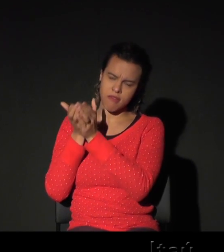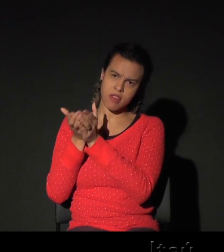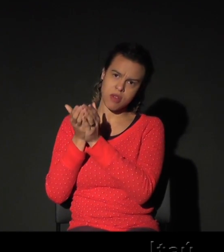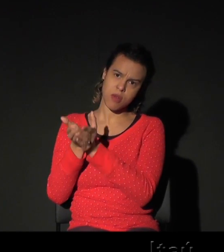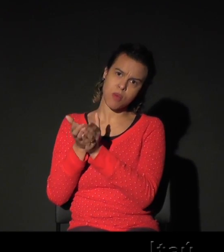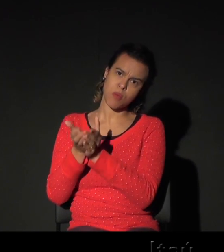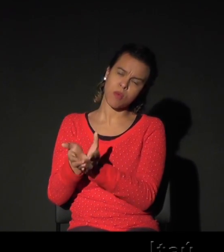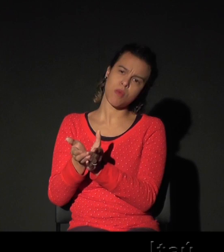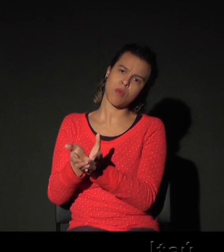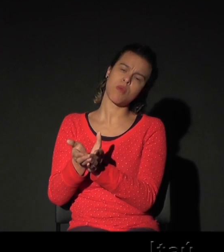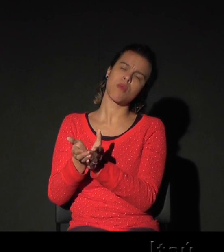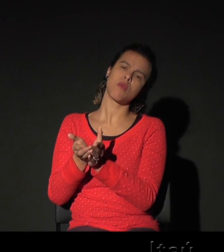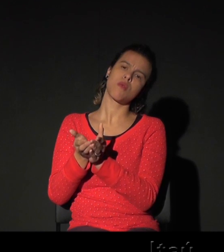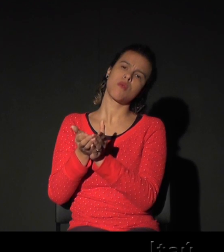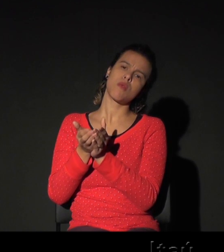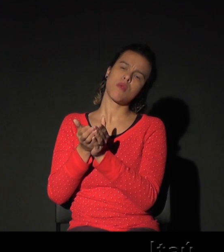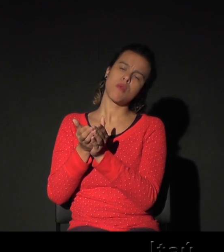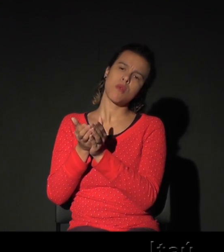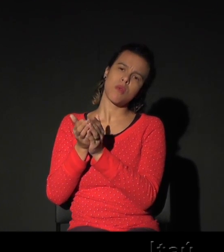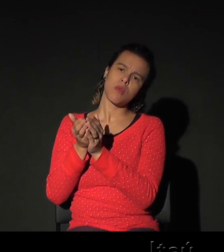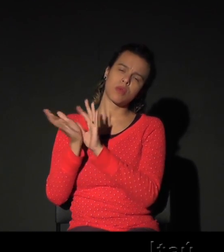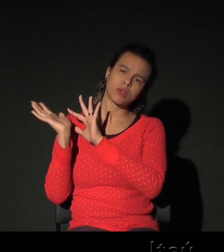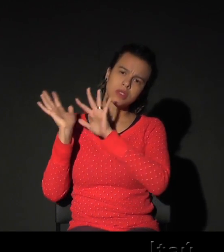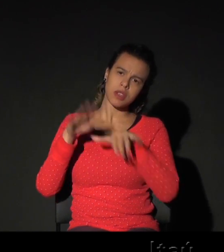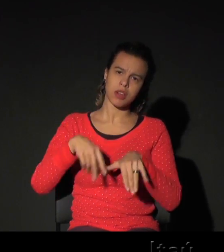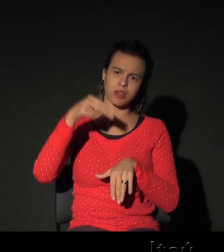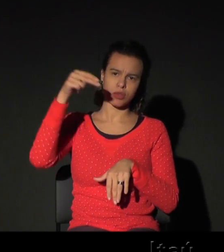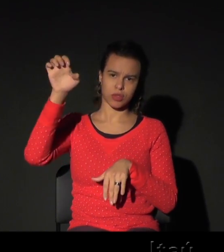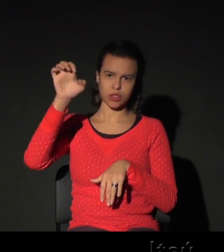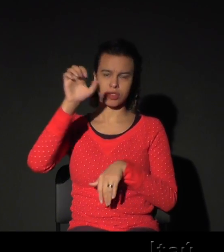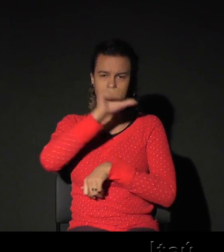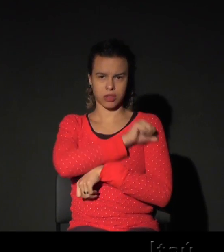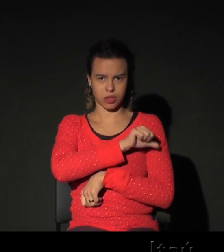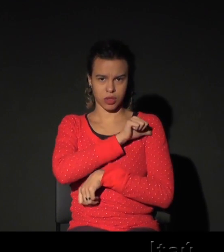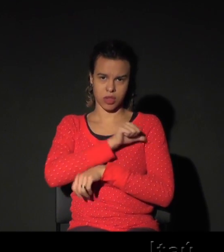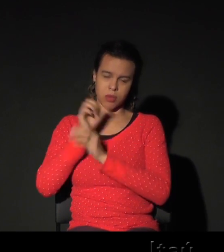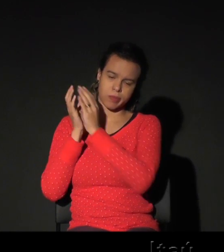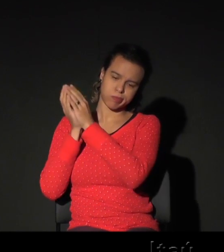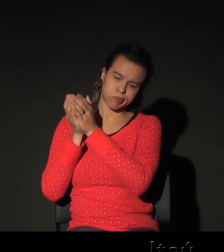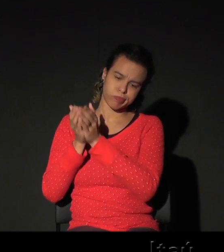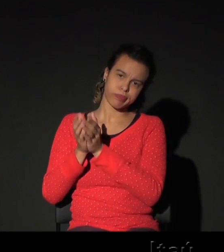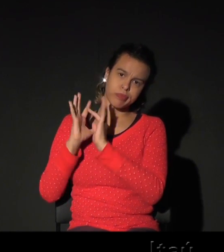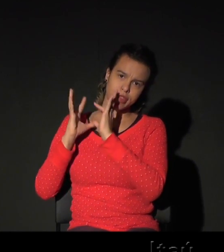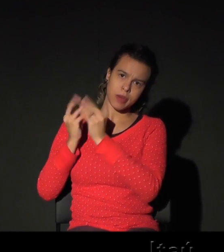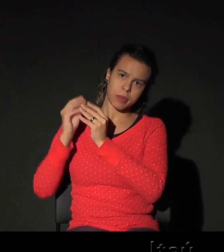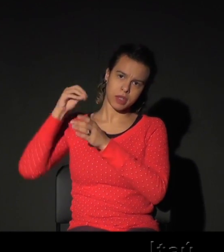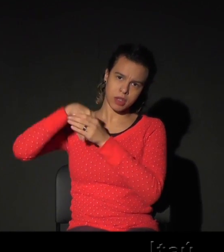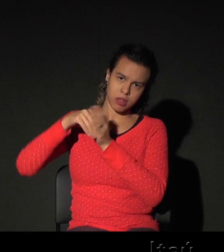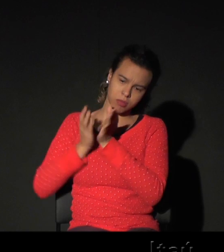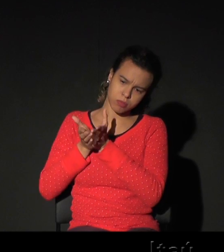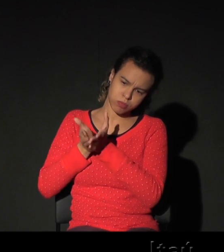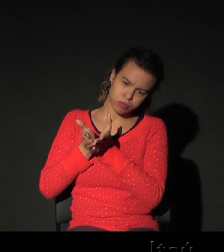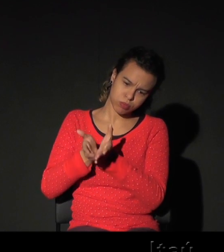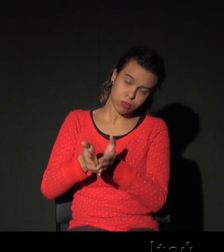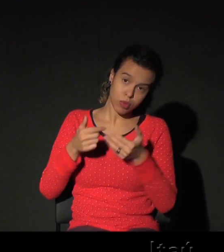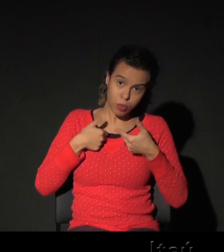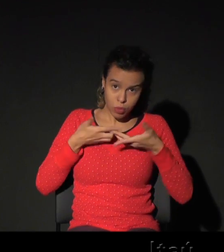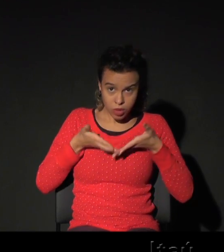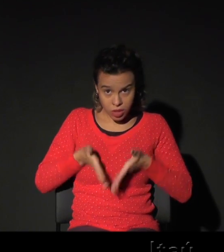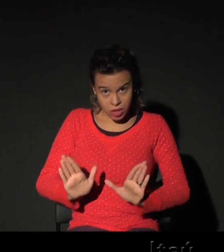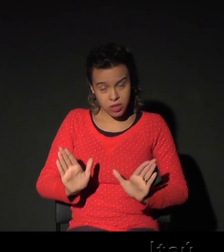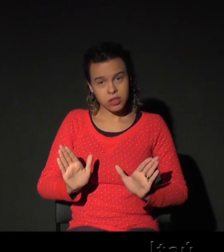que trazia nordestinos pro Rio de Janeiro e minha família veio nesse navio e eu nasci